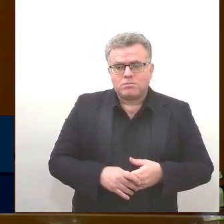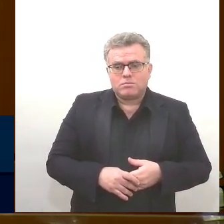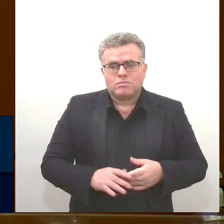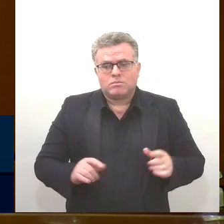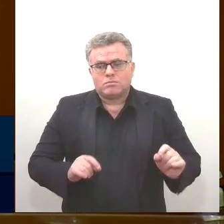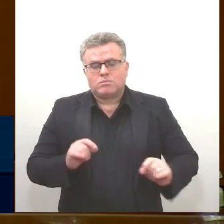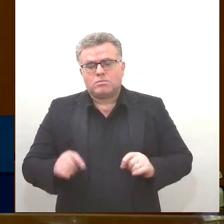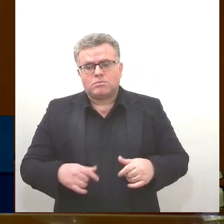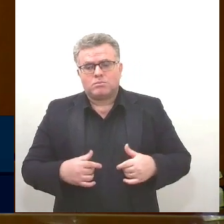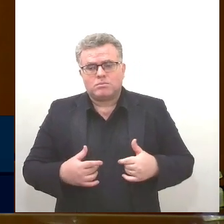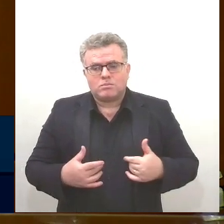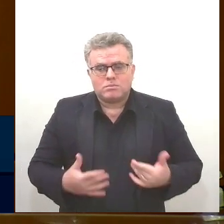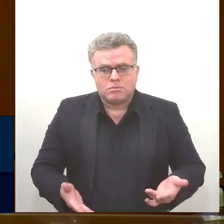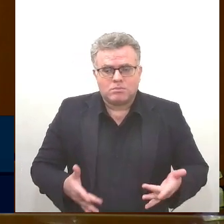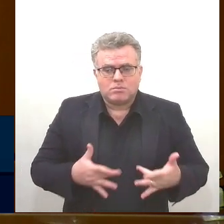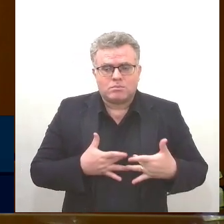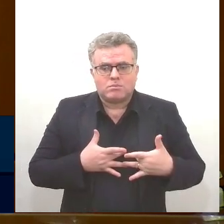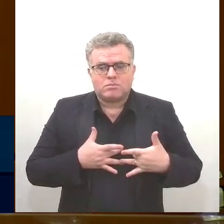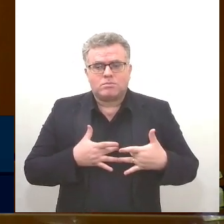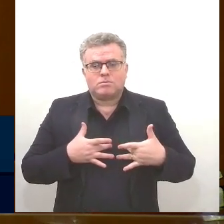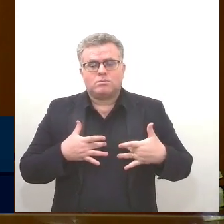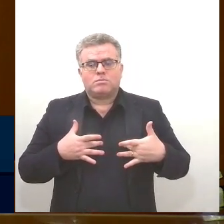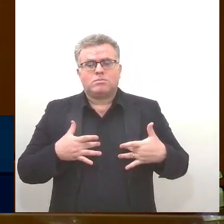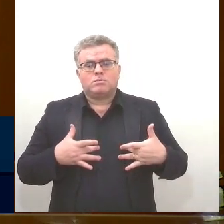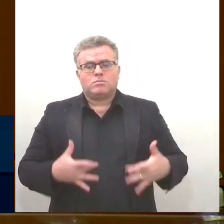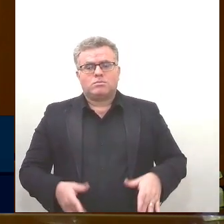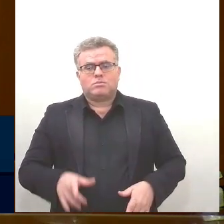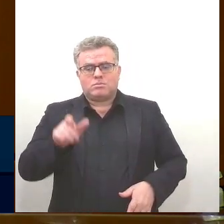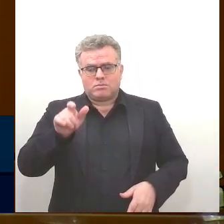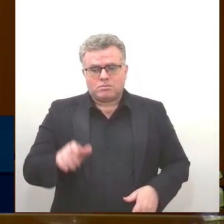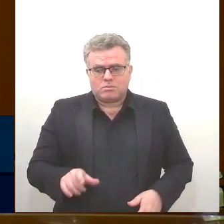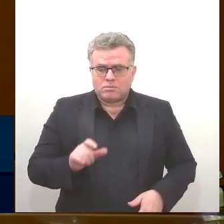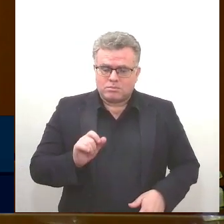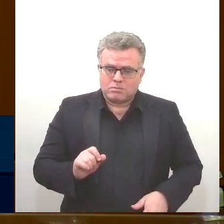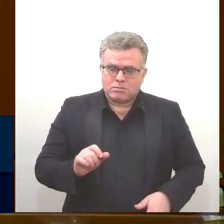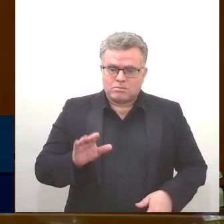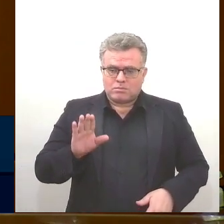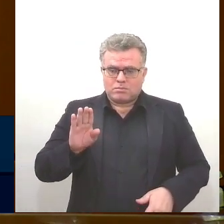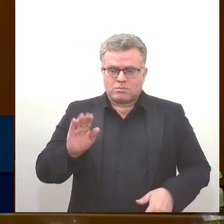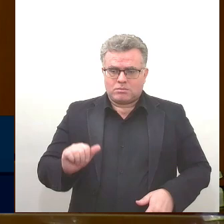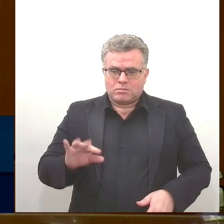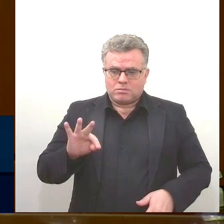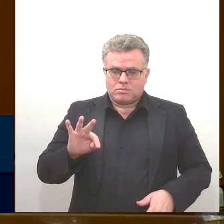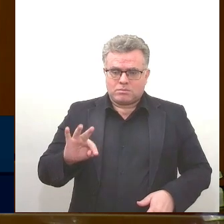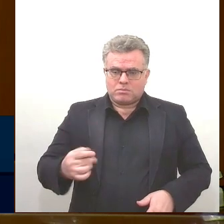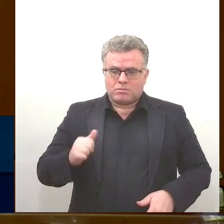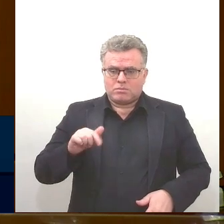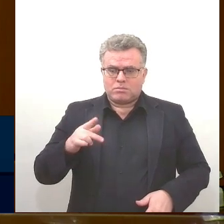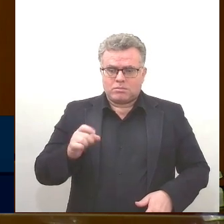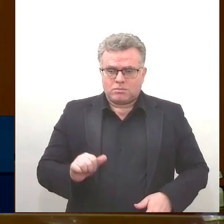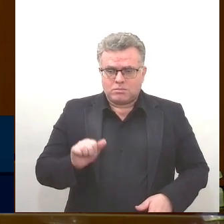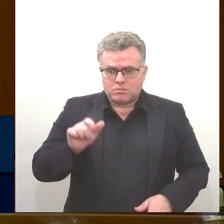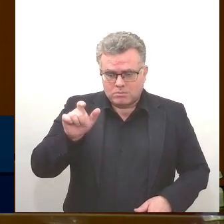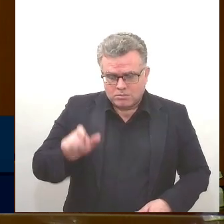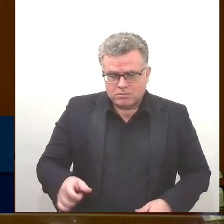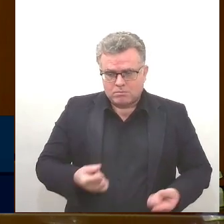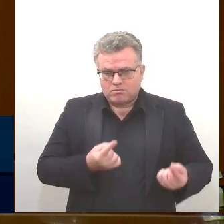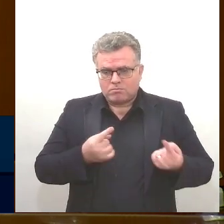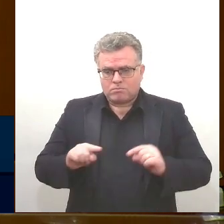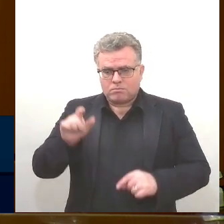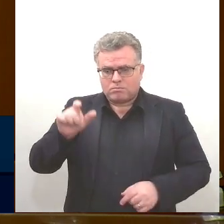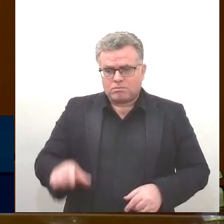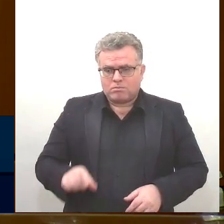solidariedade a Natália esta mulher que está sendo ofendida nas redes